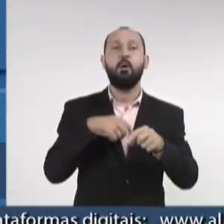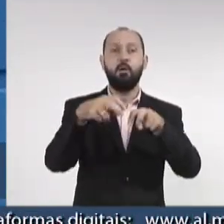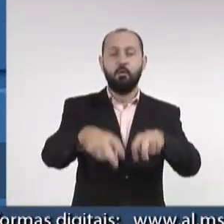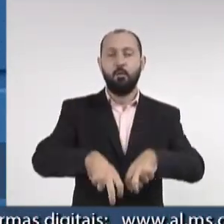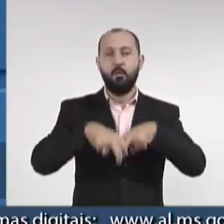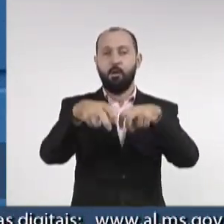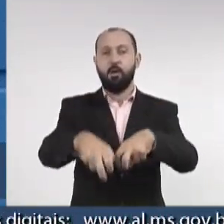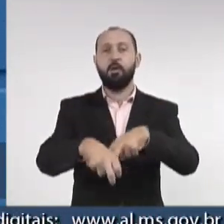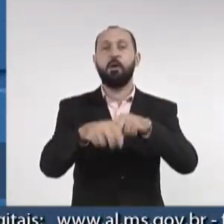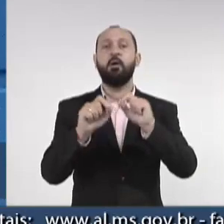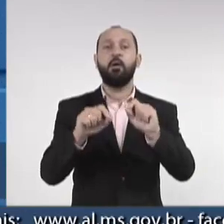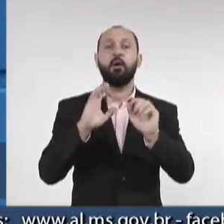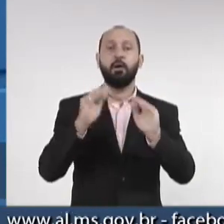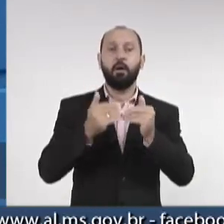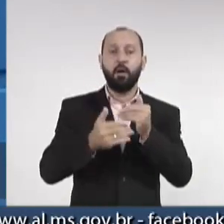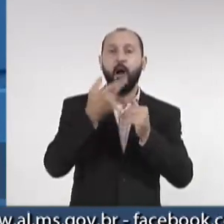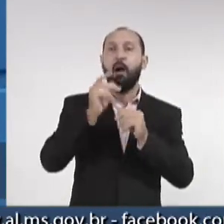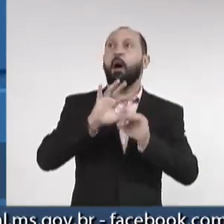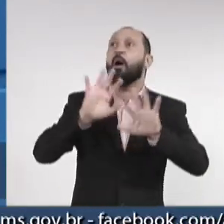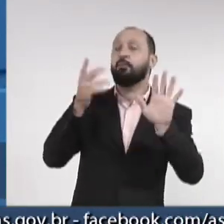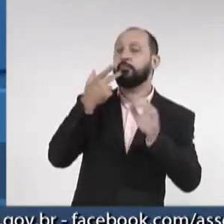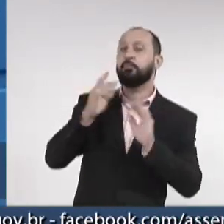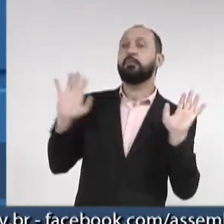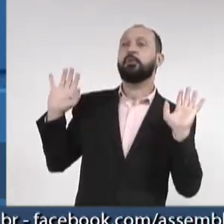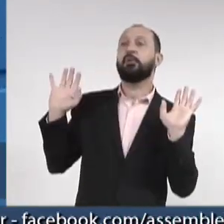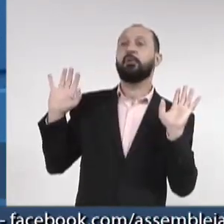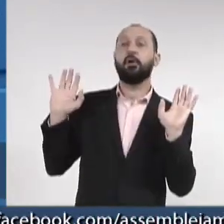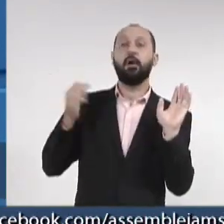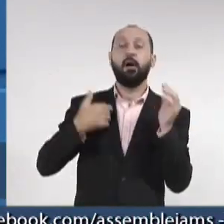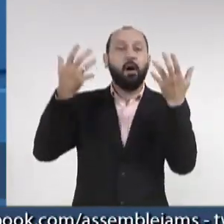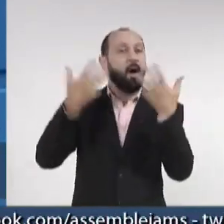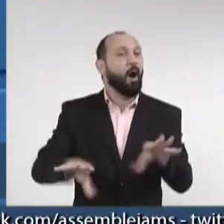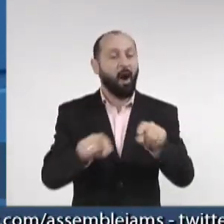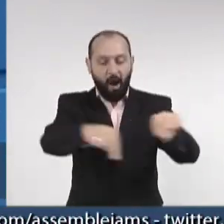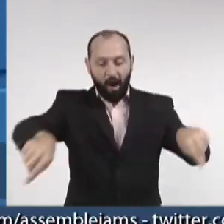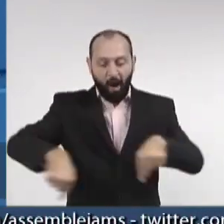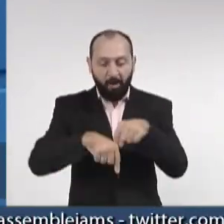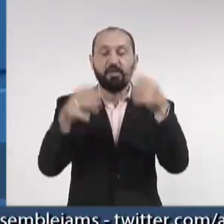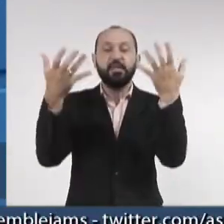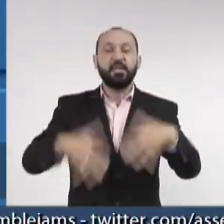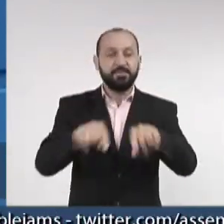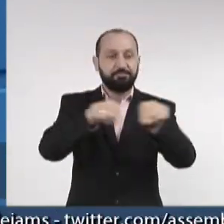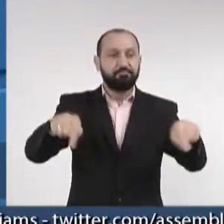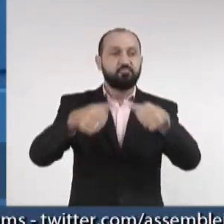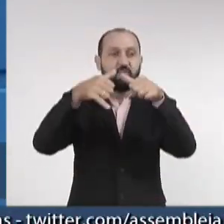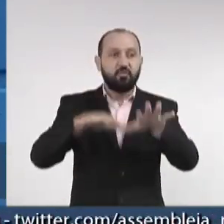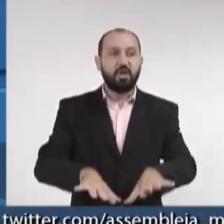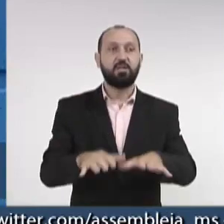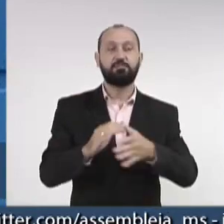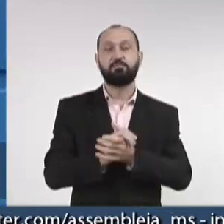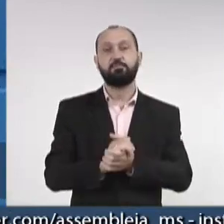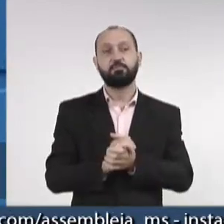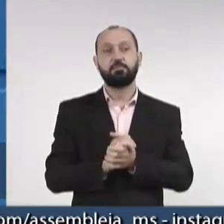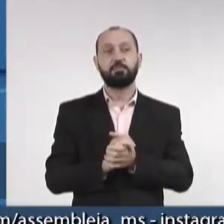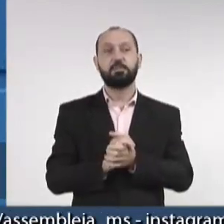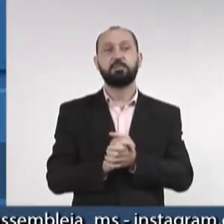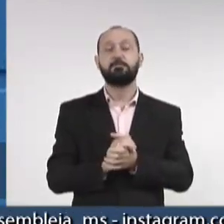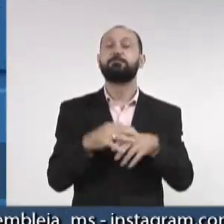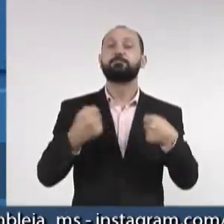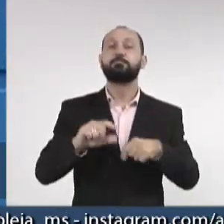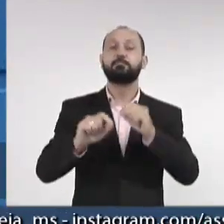que a gente possa, como falou aqui o deputado Pedro Cianeto, nós temos formas e maneiras de solucionar esse